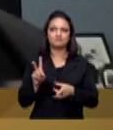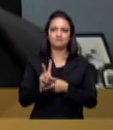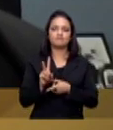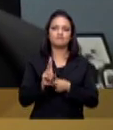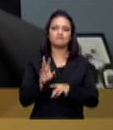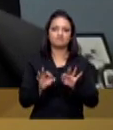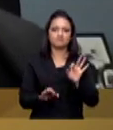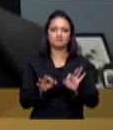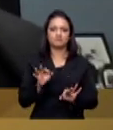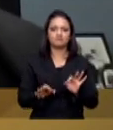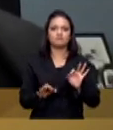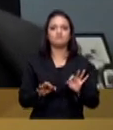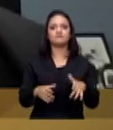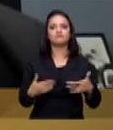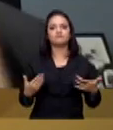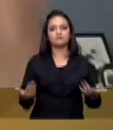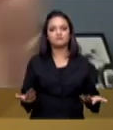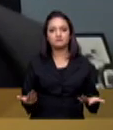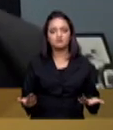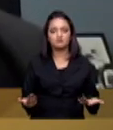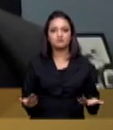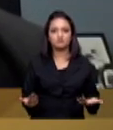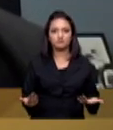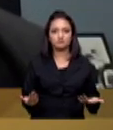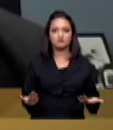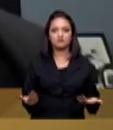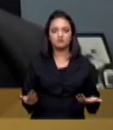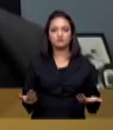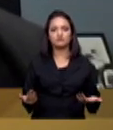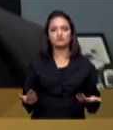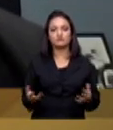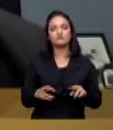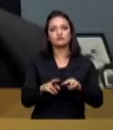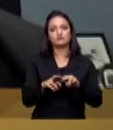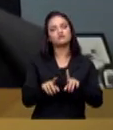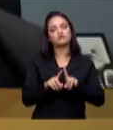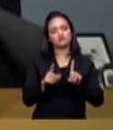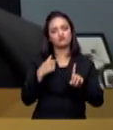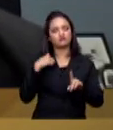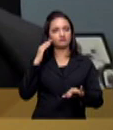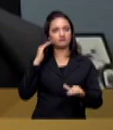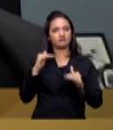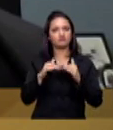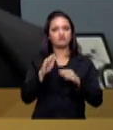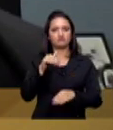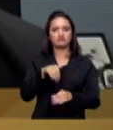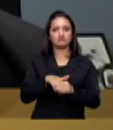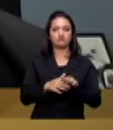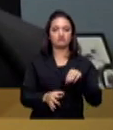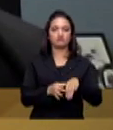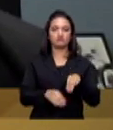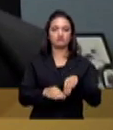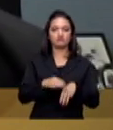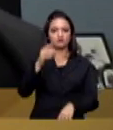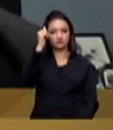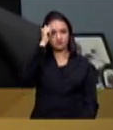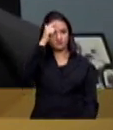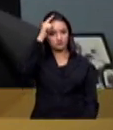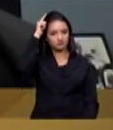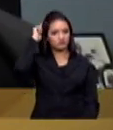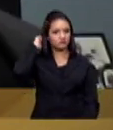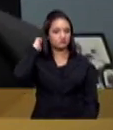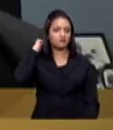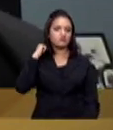efetiva, de modo que estou, assim, com esses acréscimos, acompanhando o voto do ministro Alexandre de Moraes,